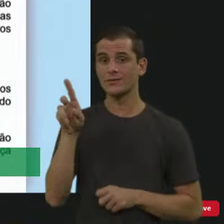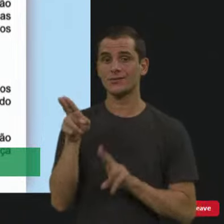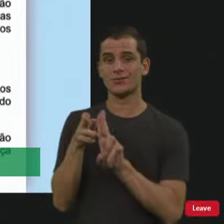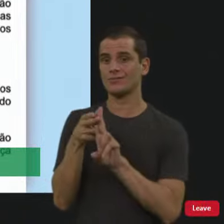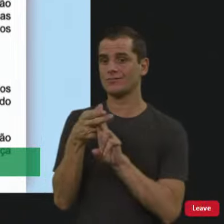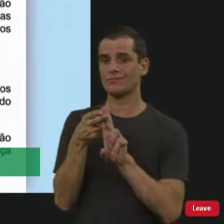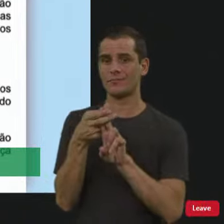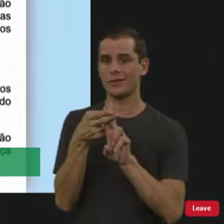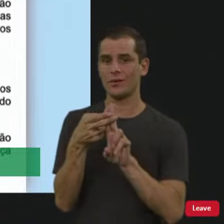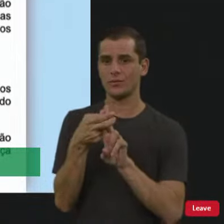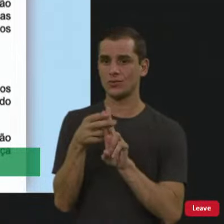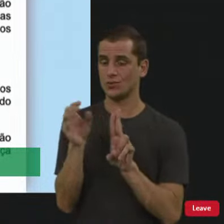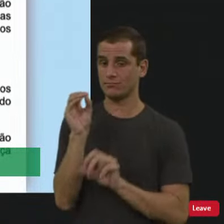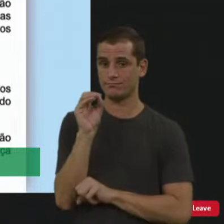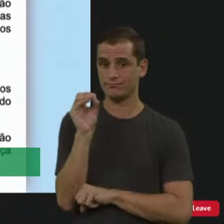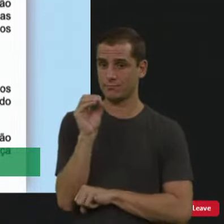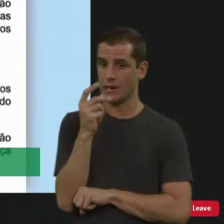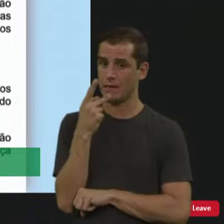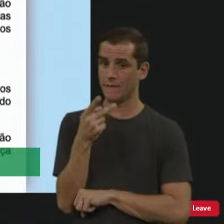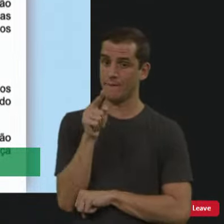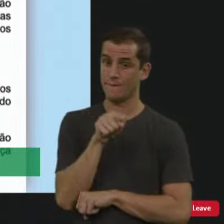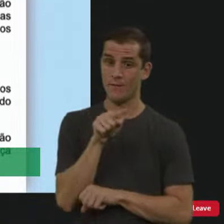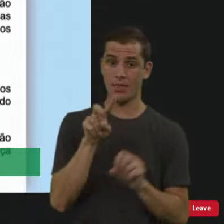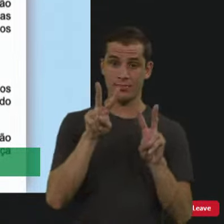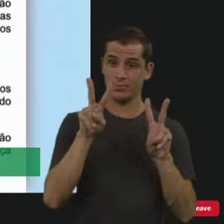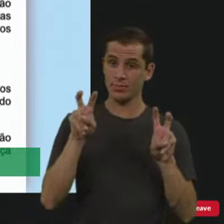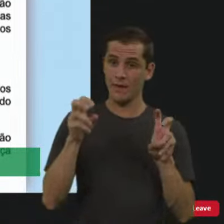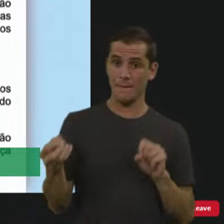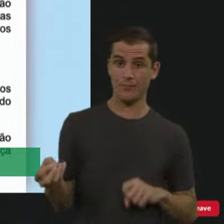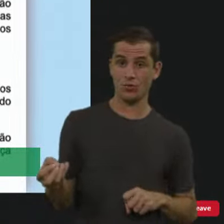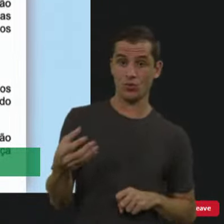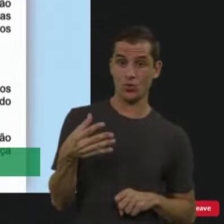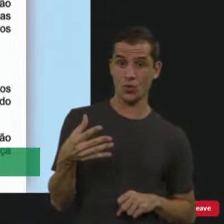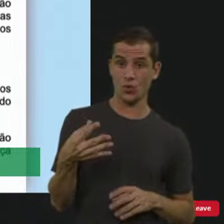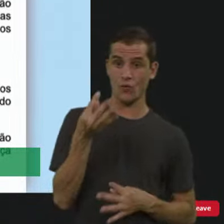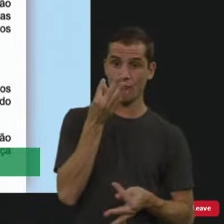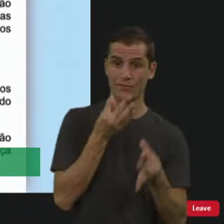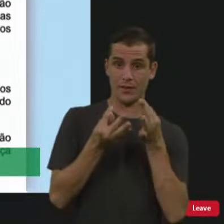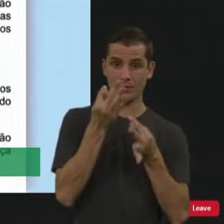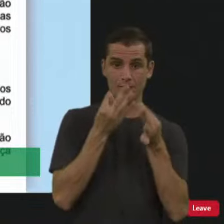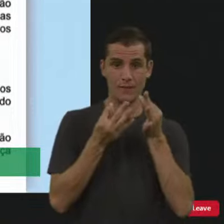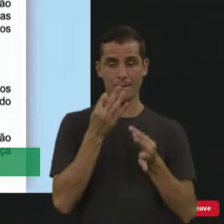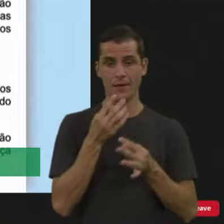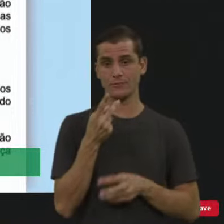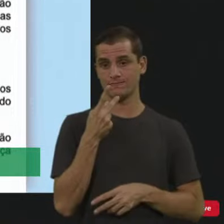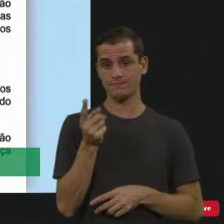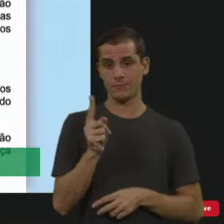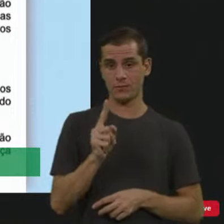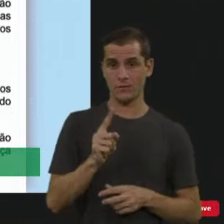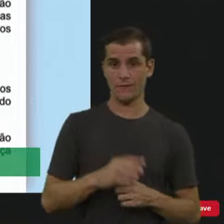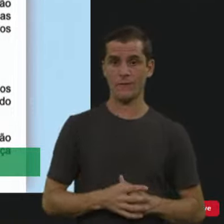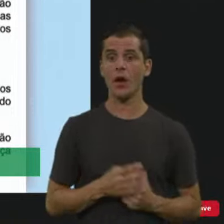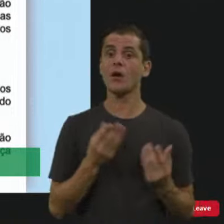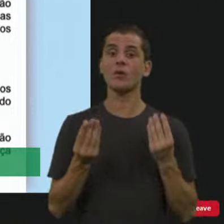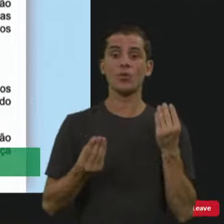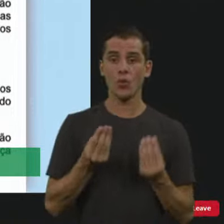como aqueles novos, né? Não são nem comentados no SUS como